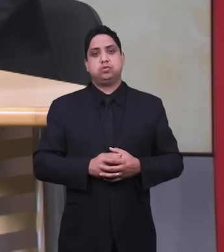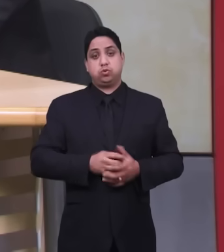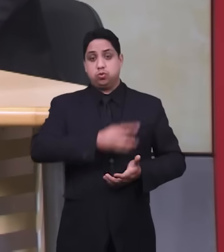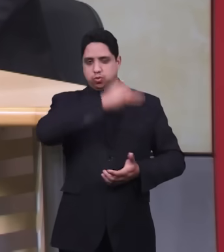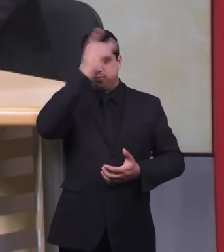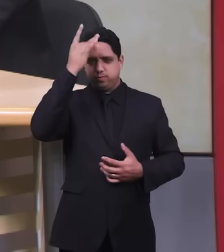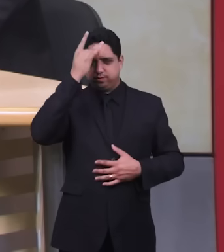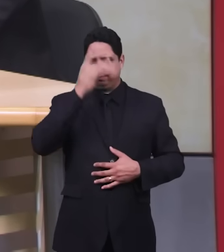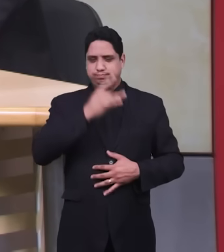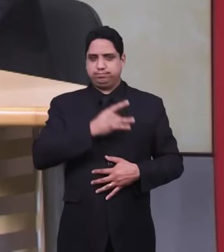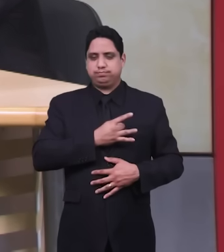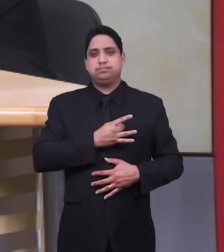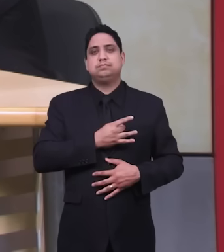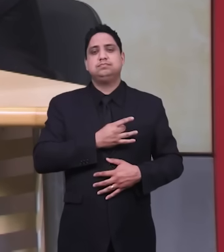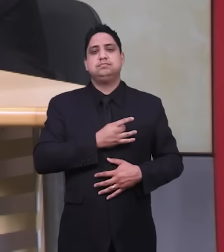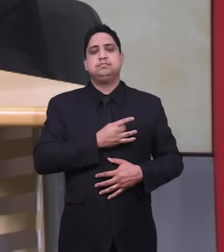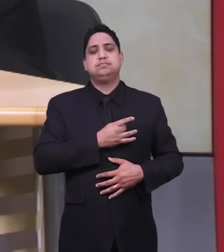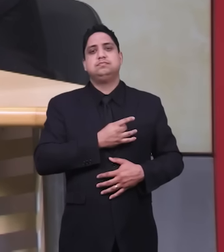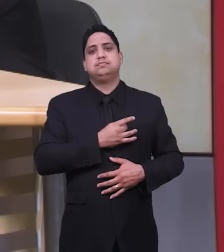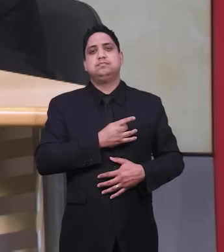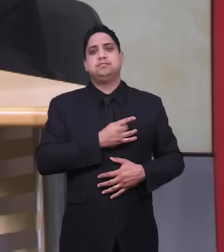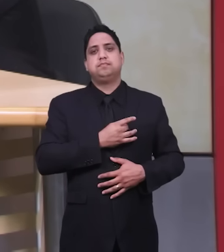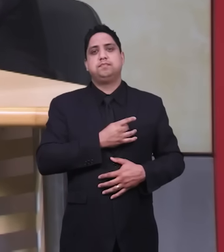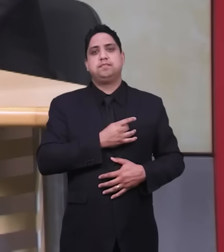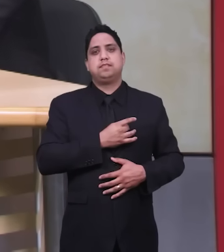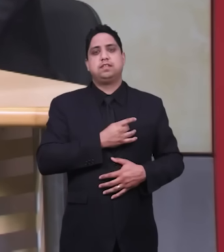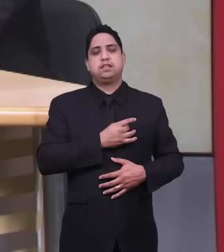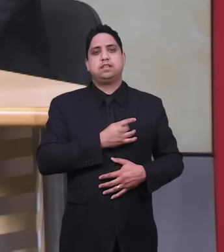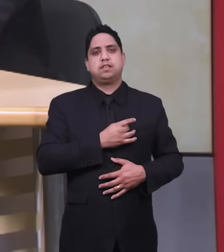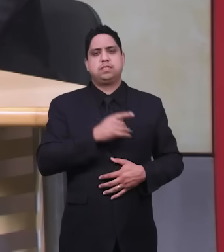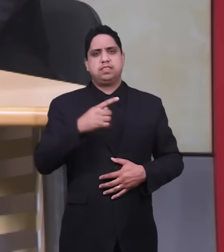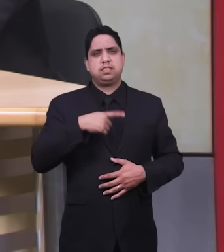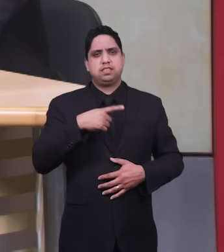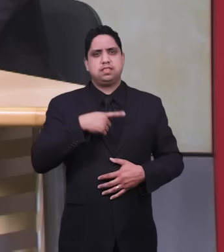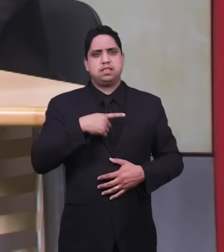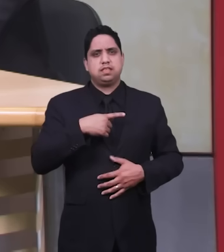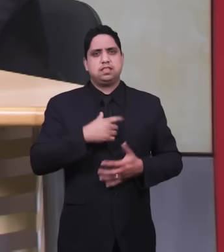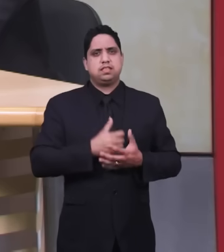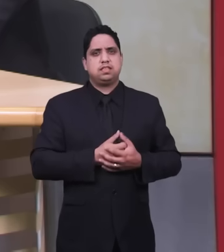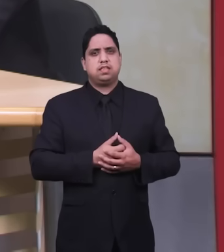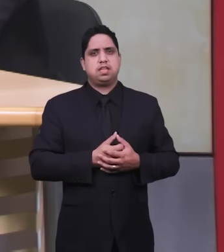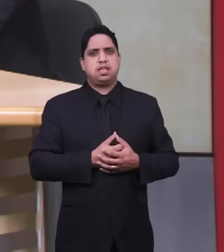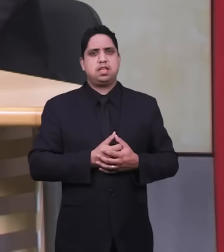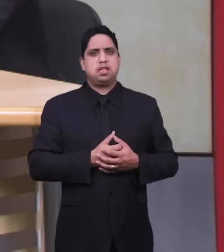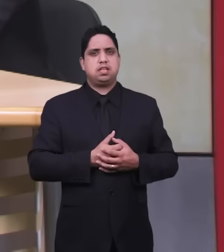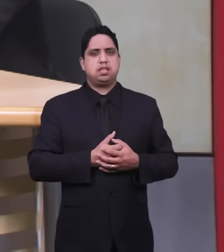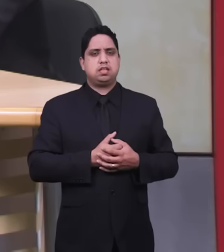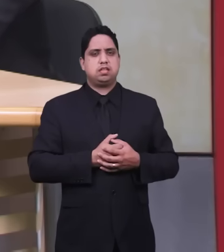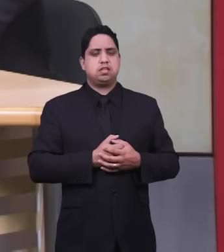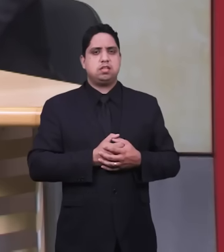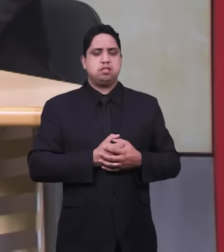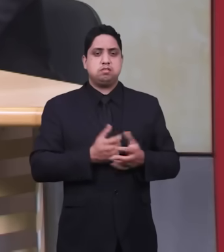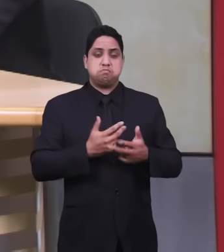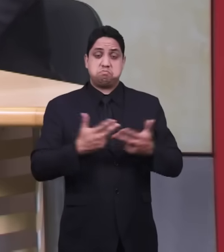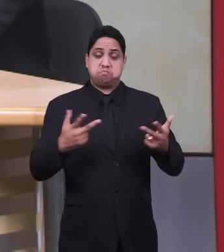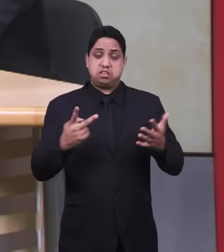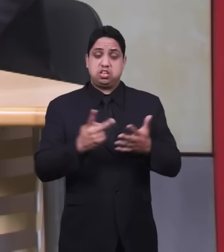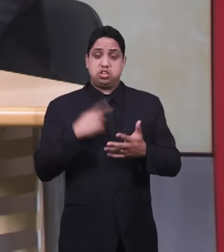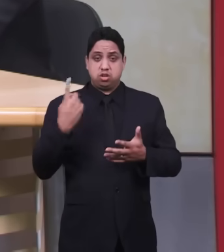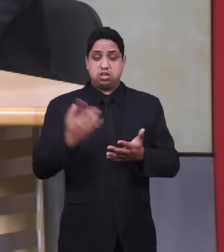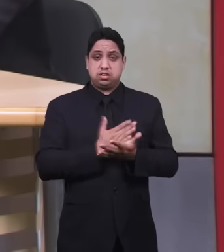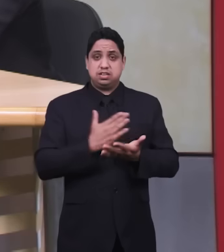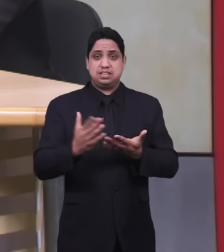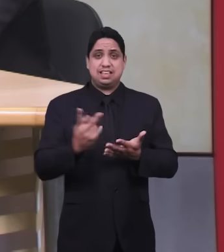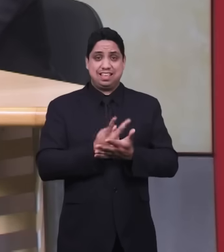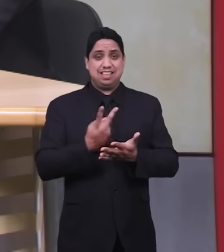O batismo com o Espírito Santo, ele há uma coisa que às vezes, nós às vezes erramos, às